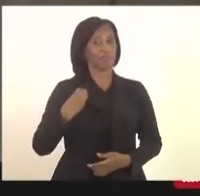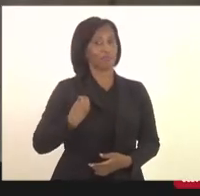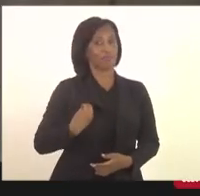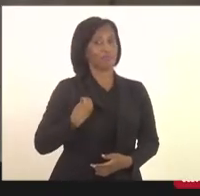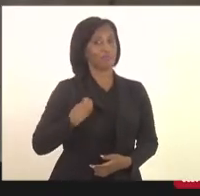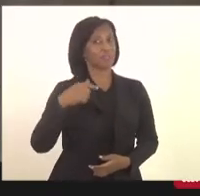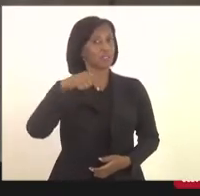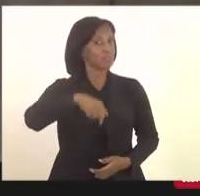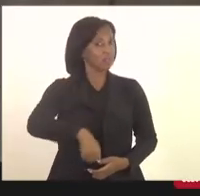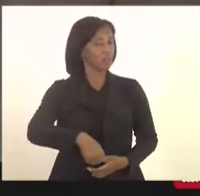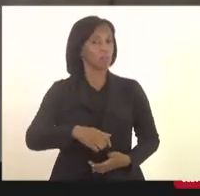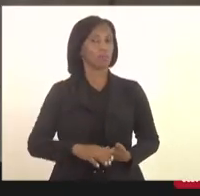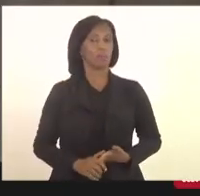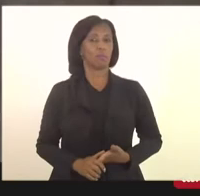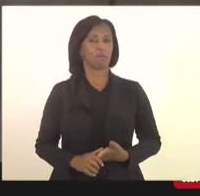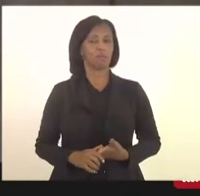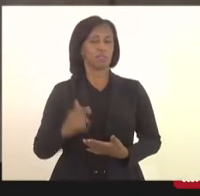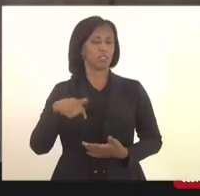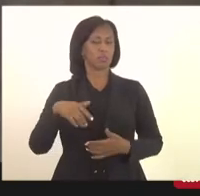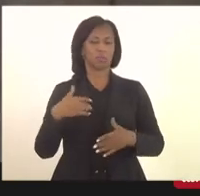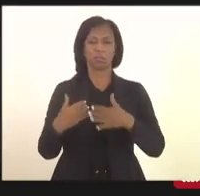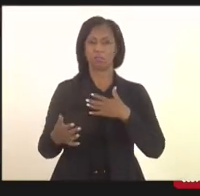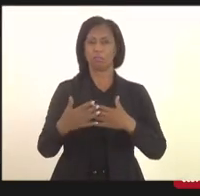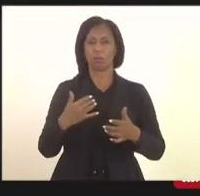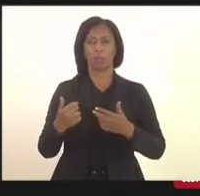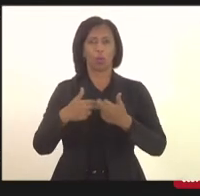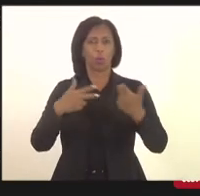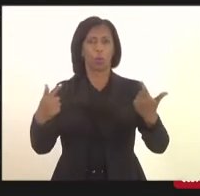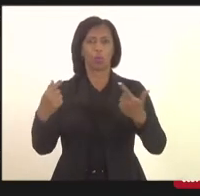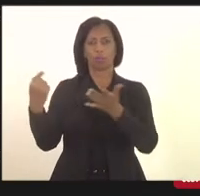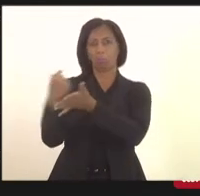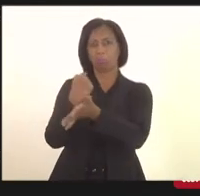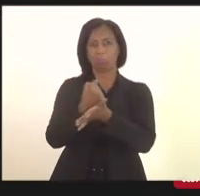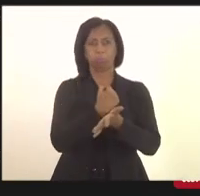presente, estamos aqui para quaisquer perguntas que os senhores tenham.